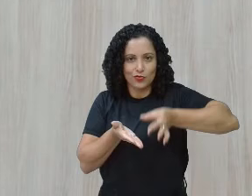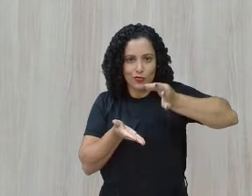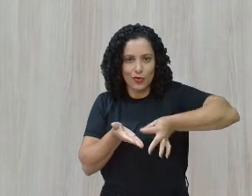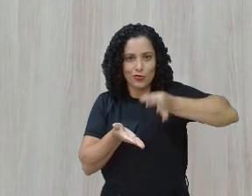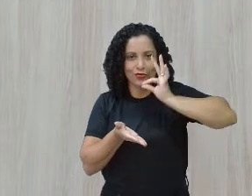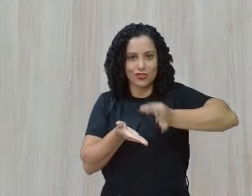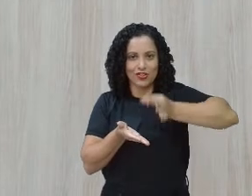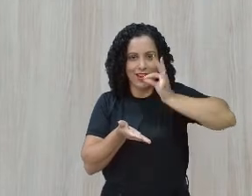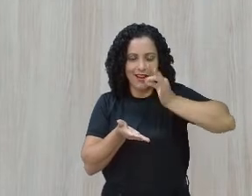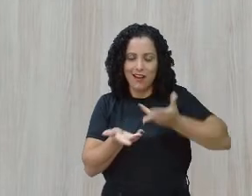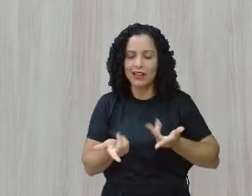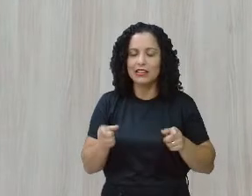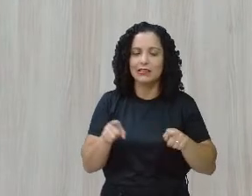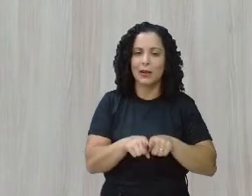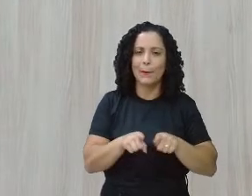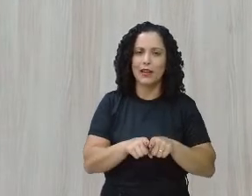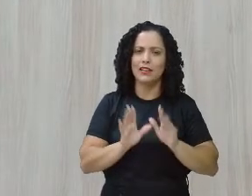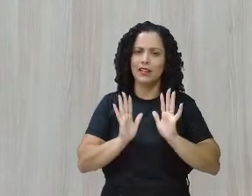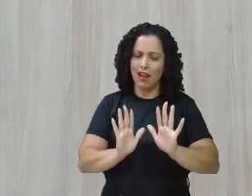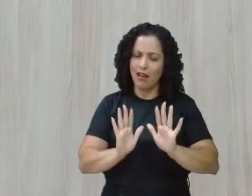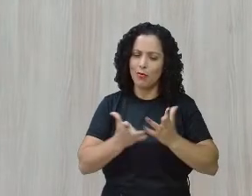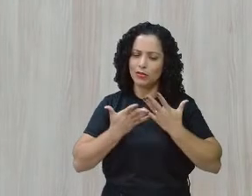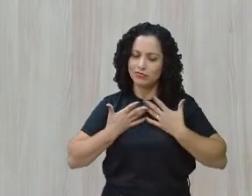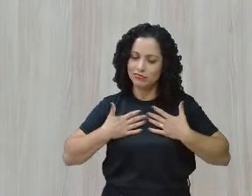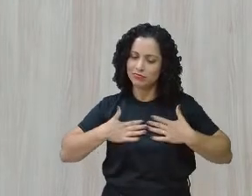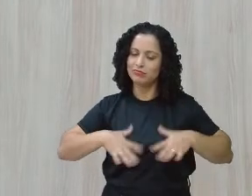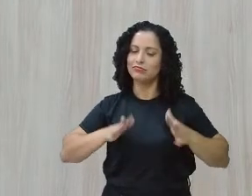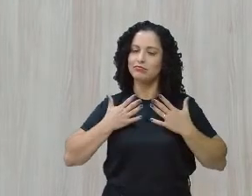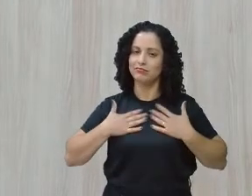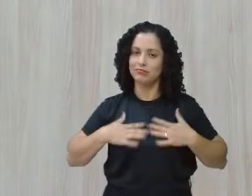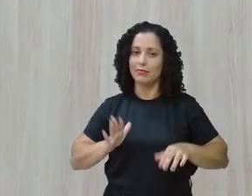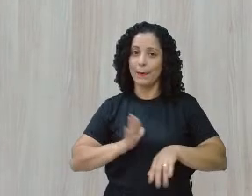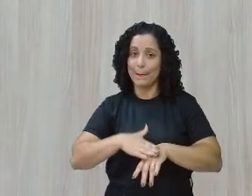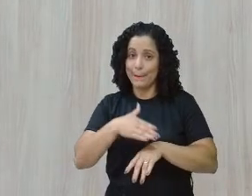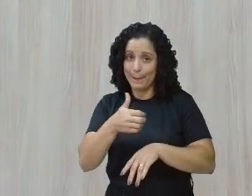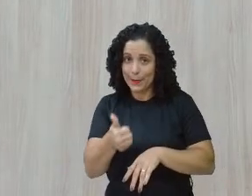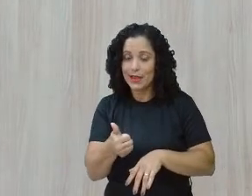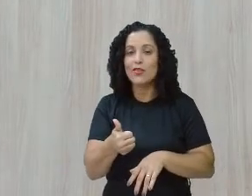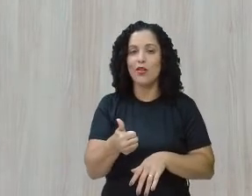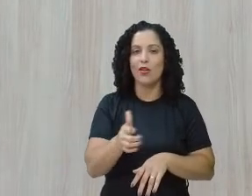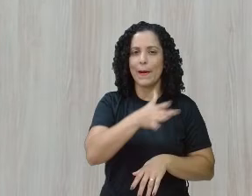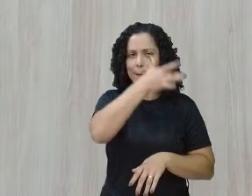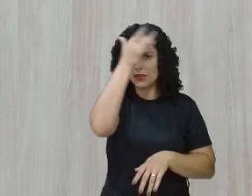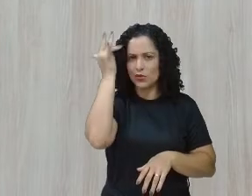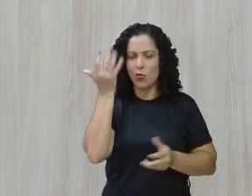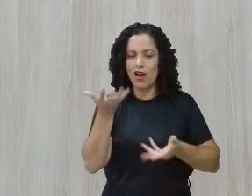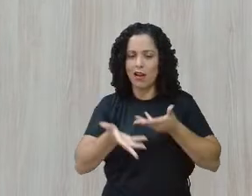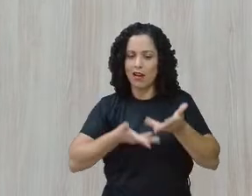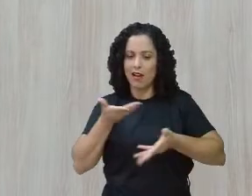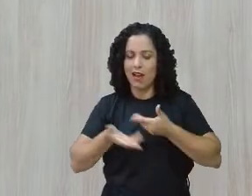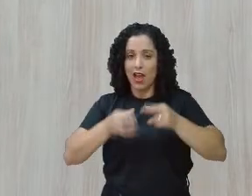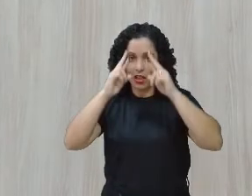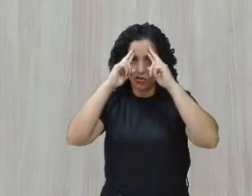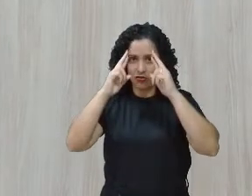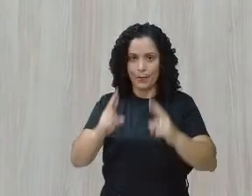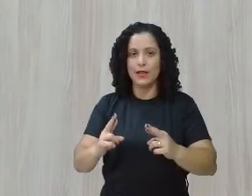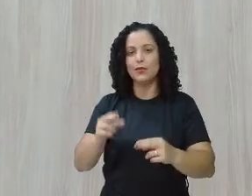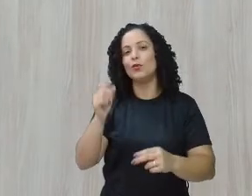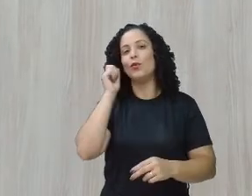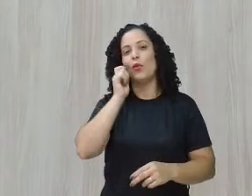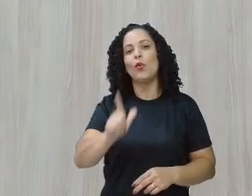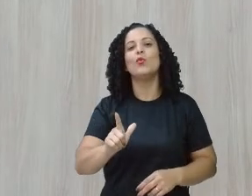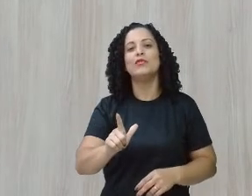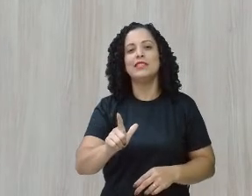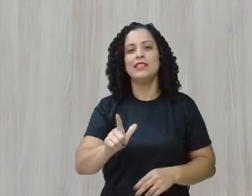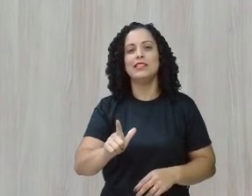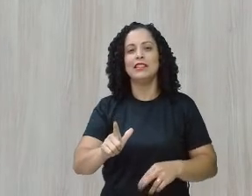mais polido possível, tá certo? É muito mais provável que alguém que seja tratado com respeito também consiga